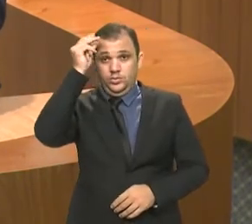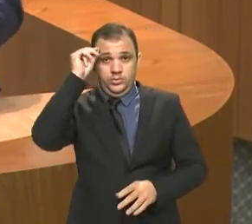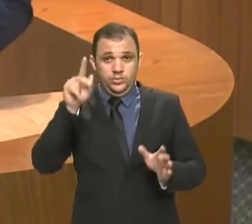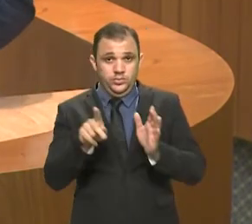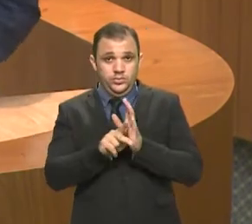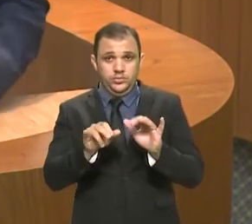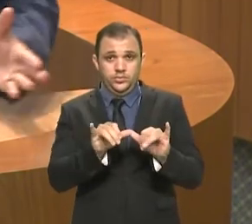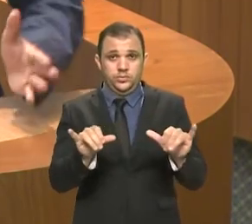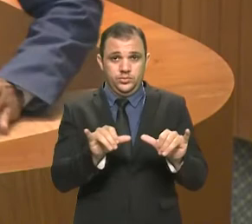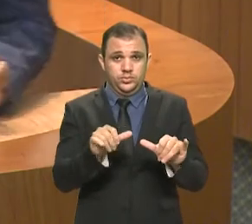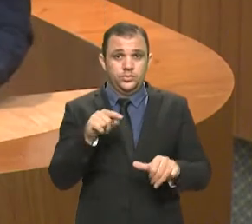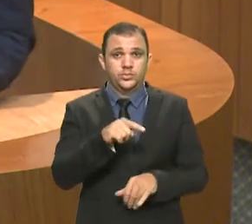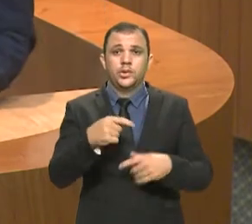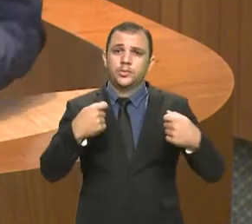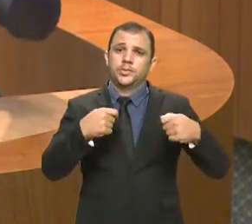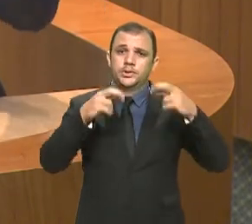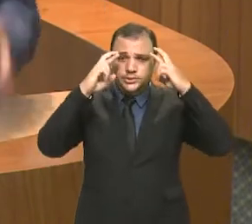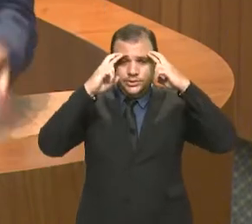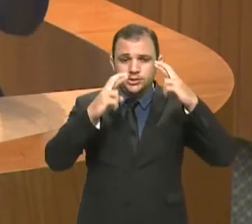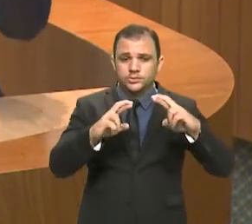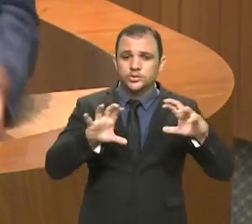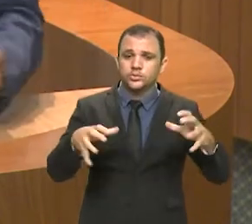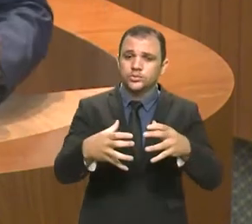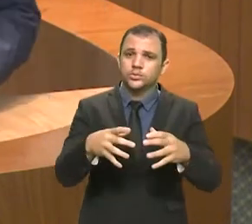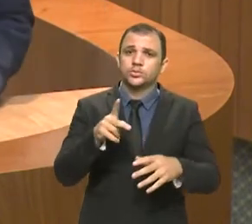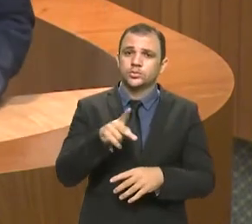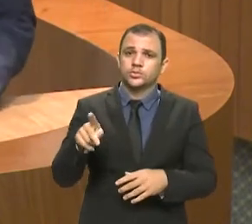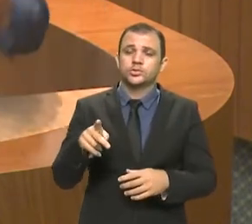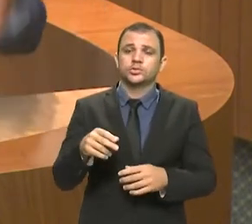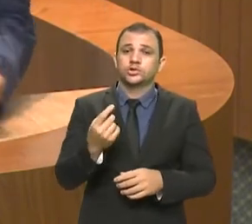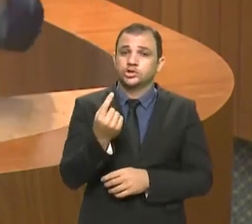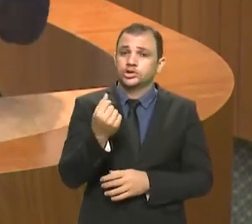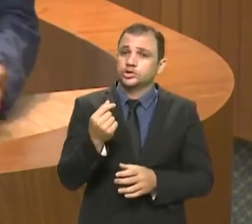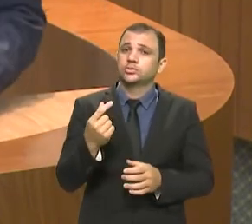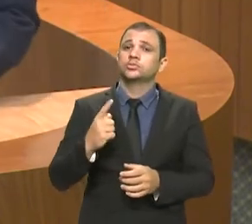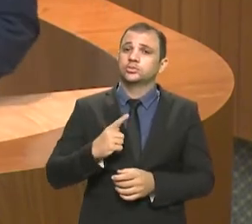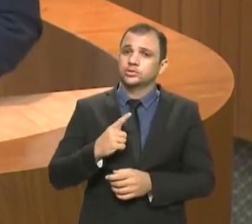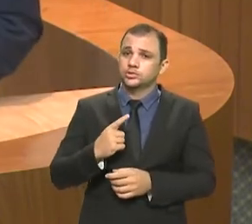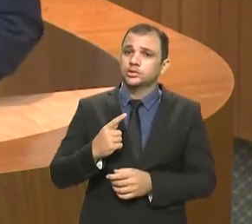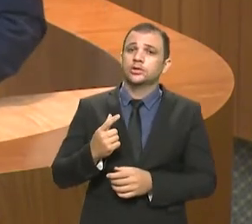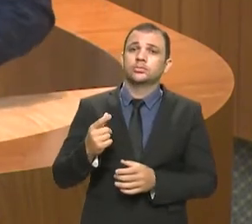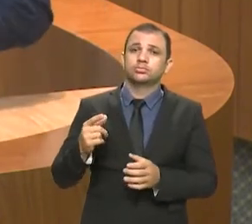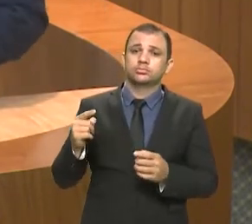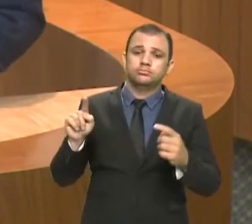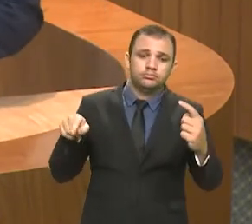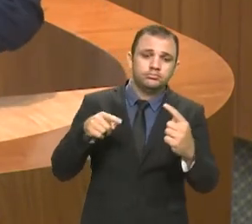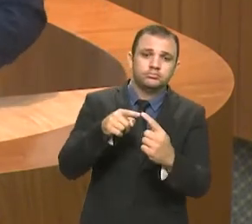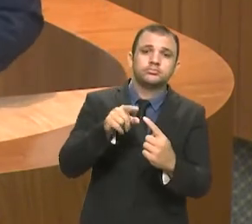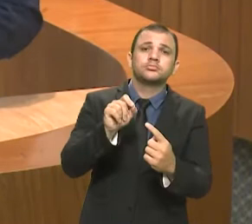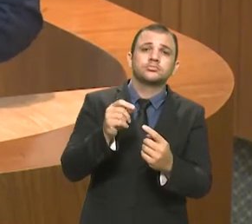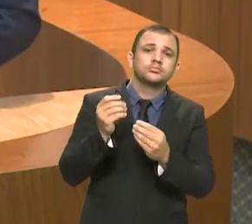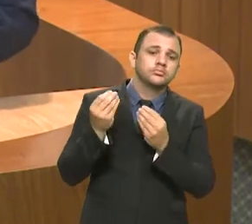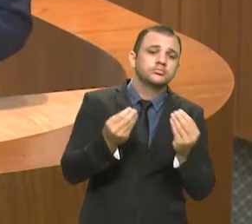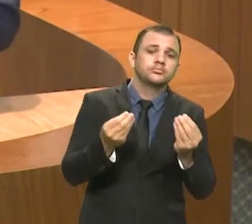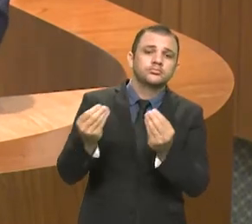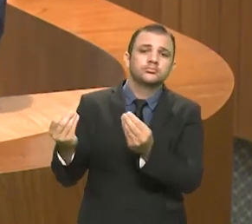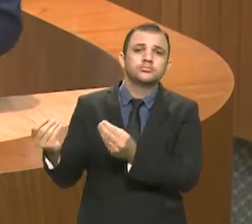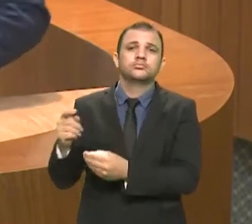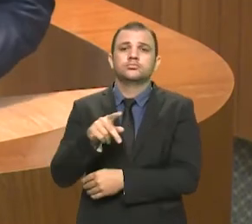Cunha tem que respeitar os professores. O dinheiro tem dono. O dinheiro dos professores. Tem que conceder